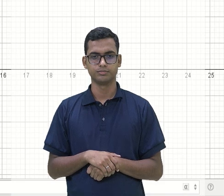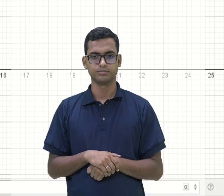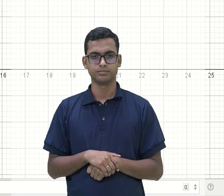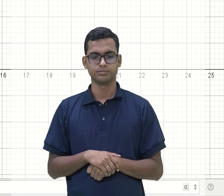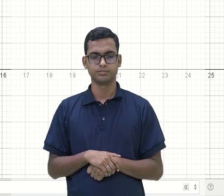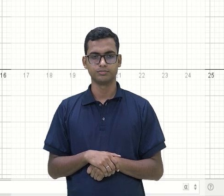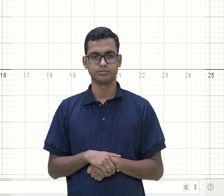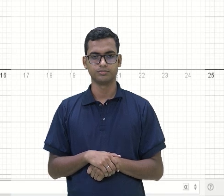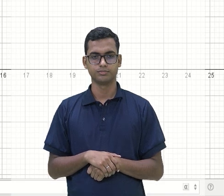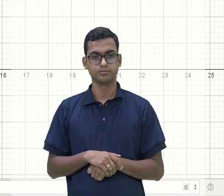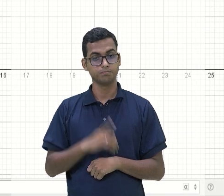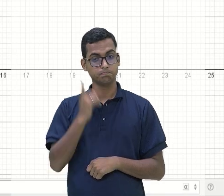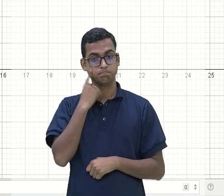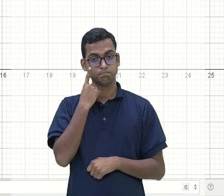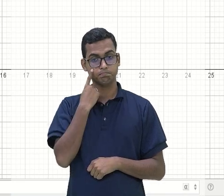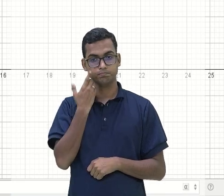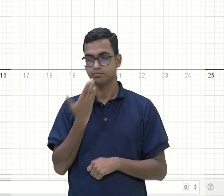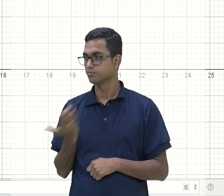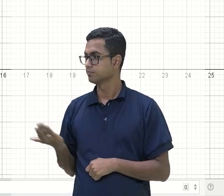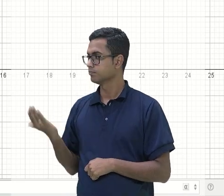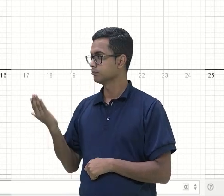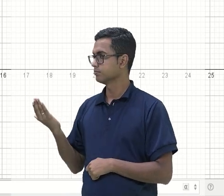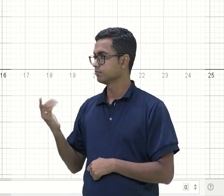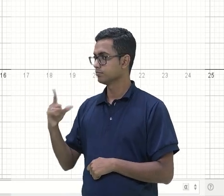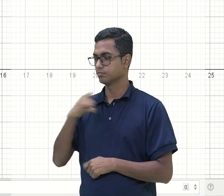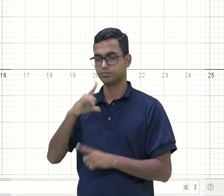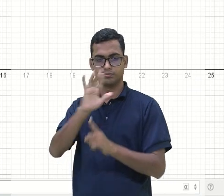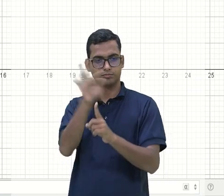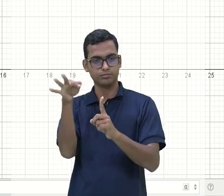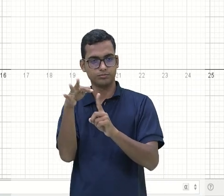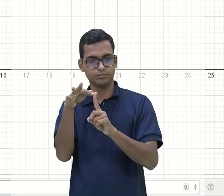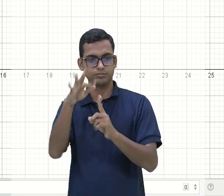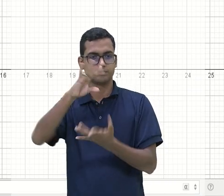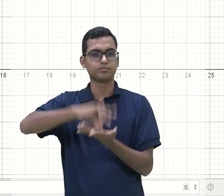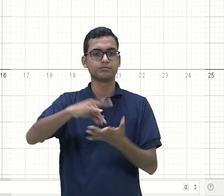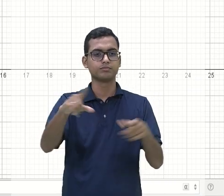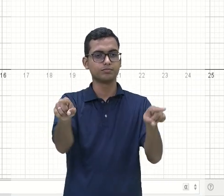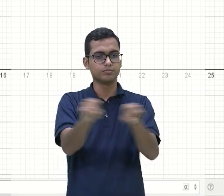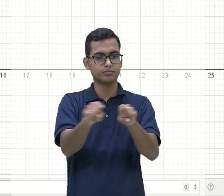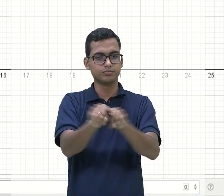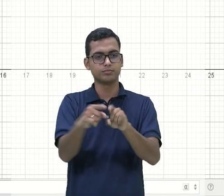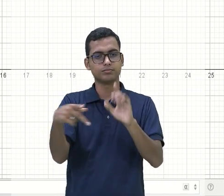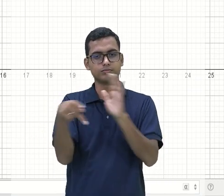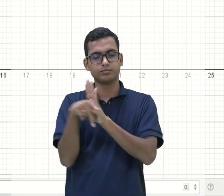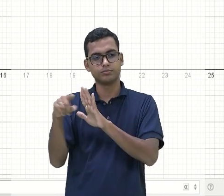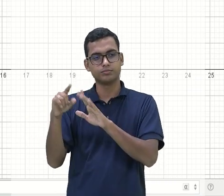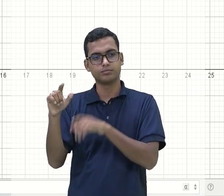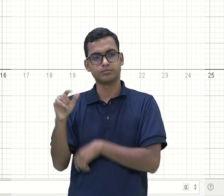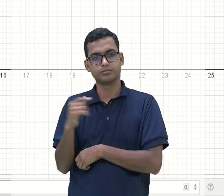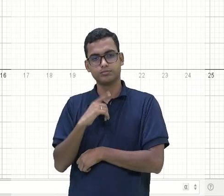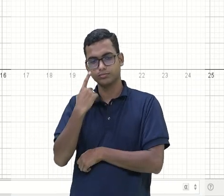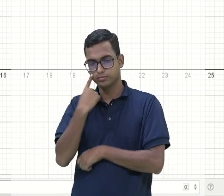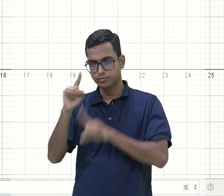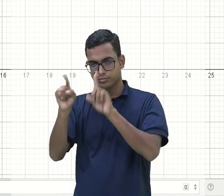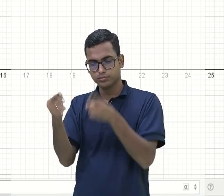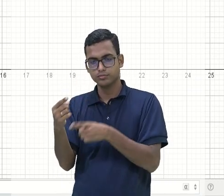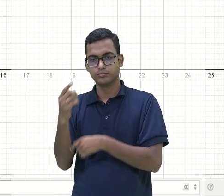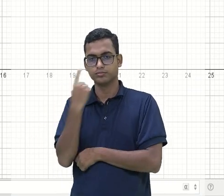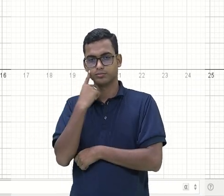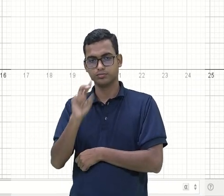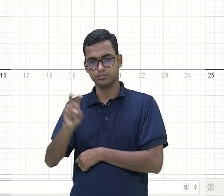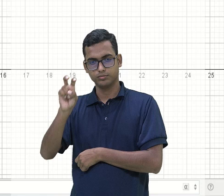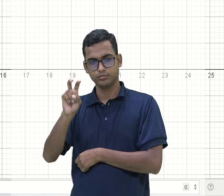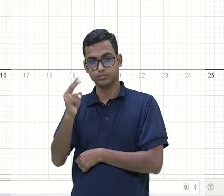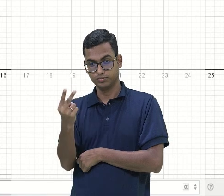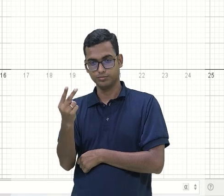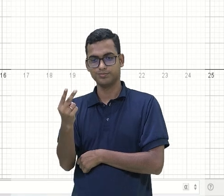Olha só, temos aqui essa função, logaritmo de x na base 2. E o que a